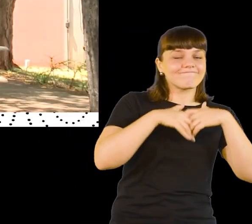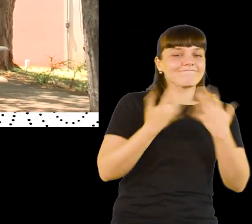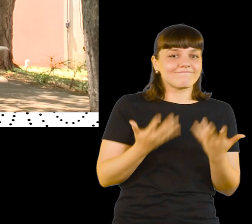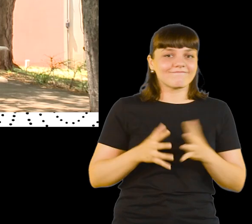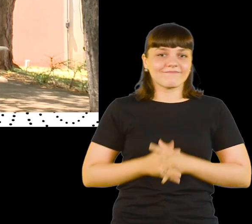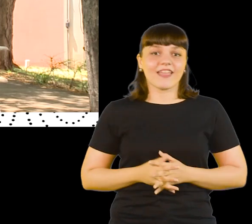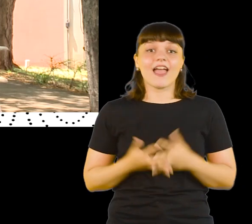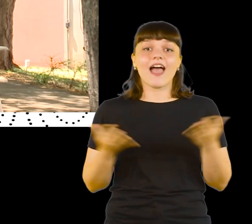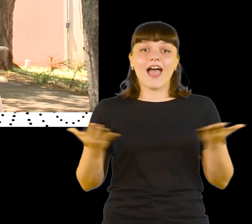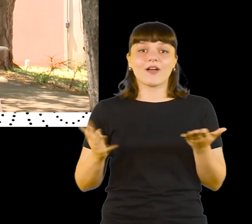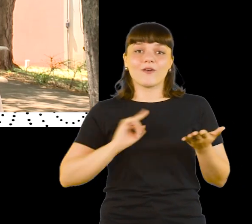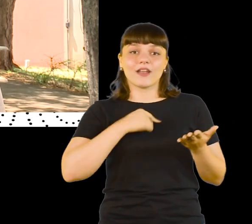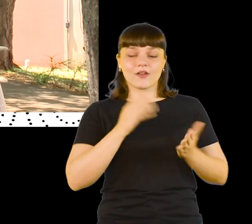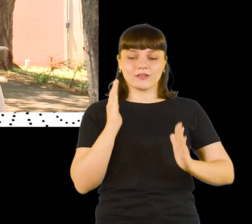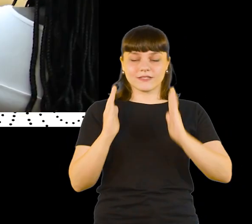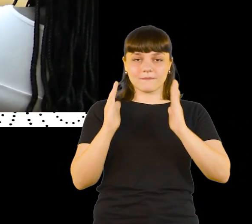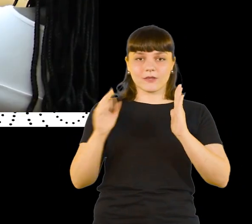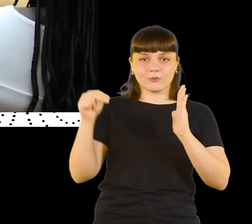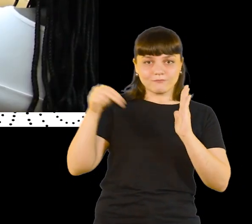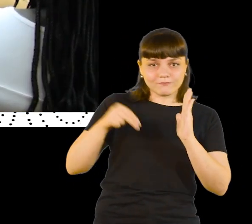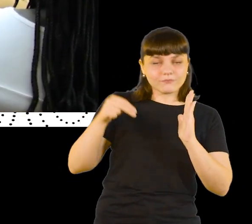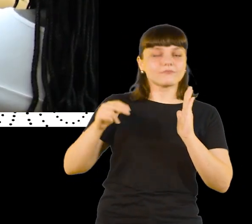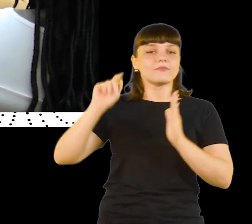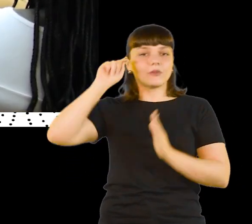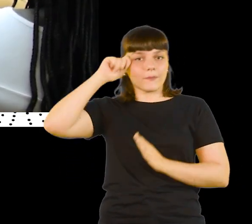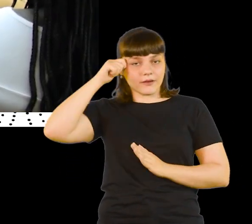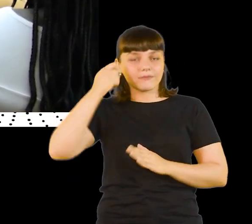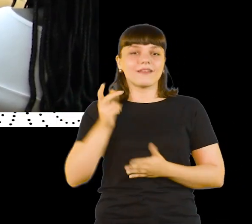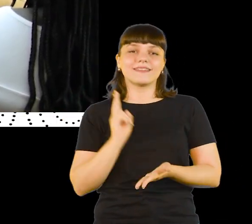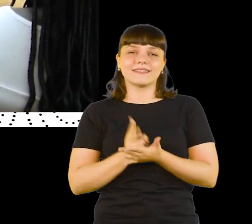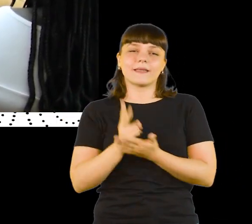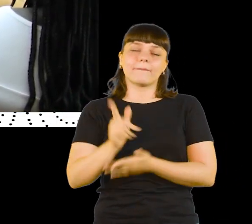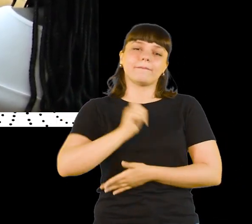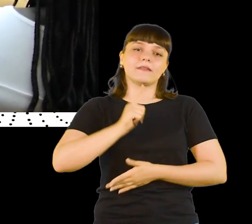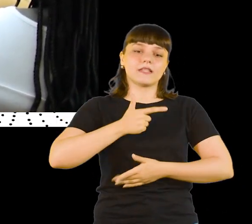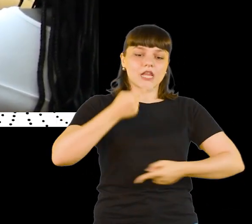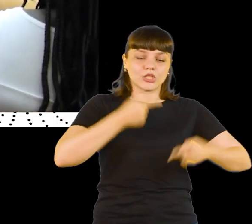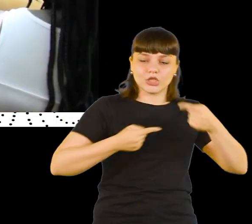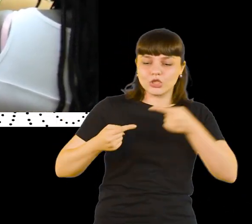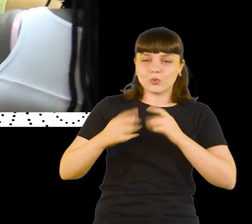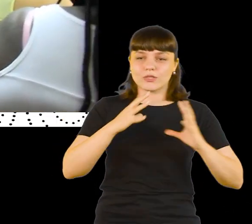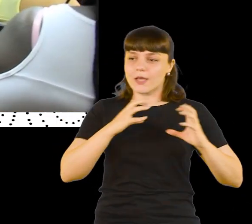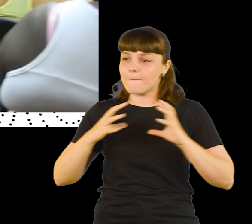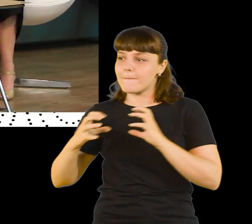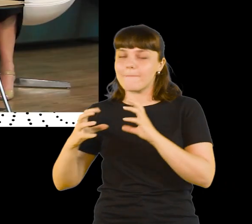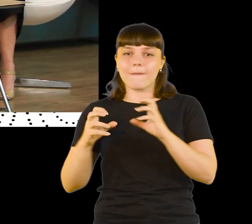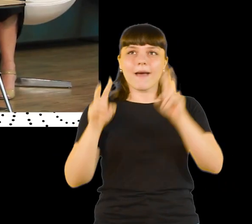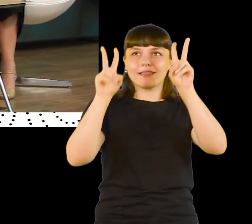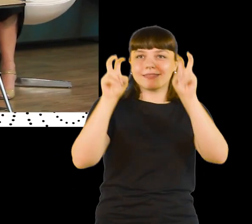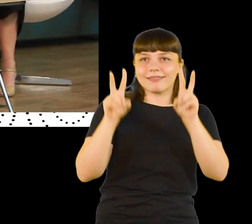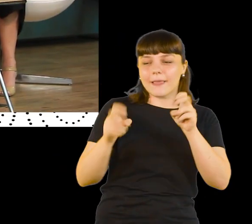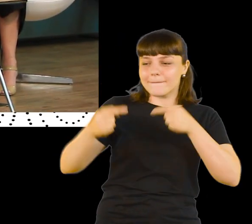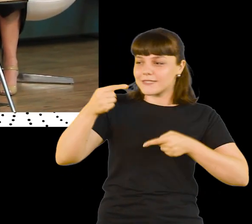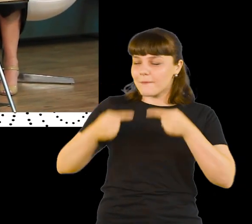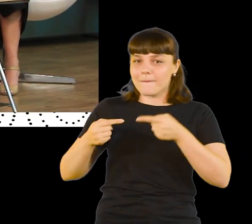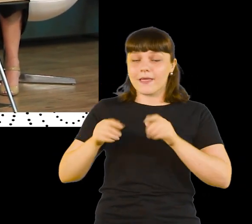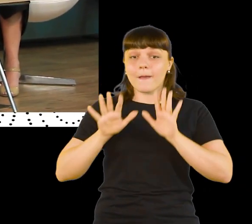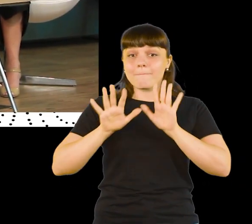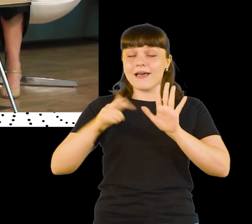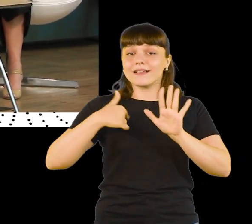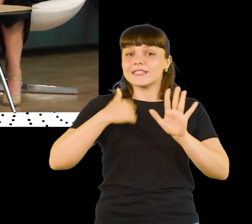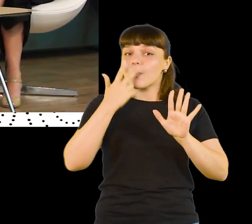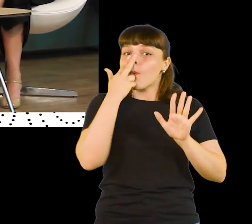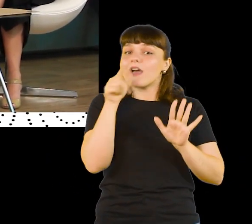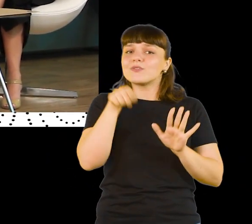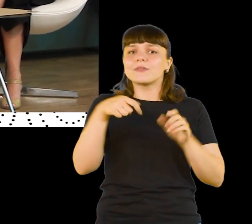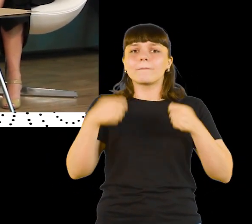Novembro Negro e sempre tem muita efervescência de discussão sobre isso. Mas eu acho